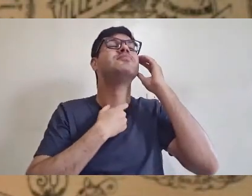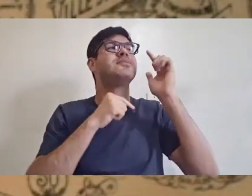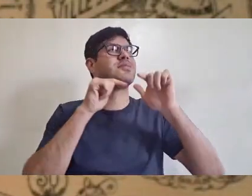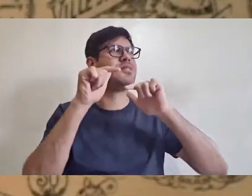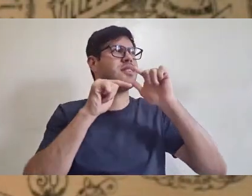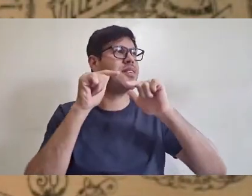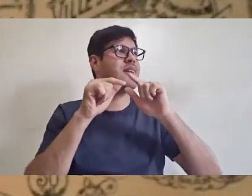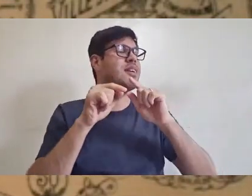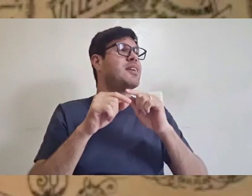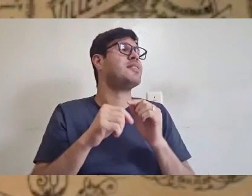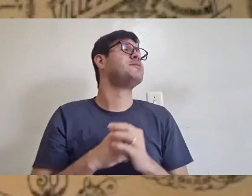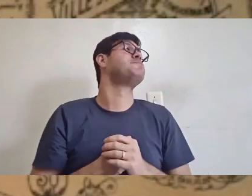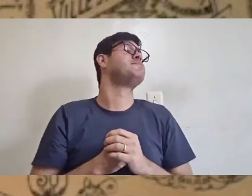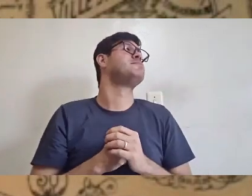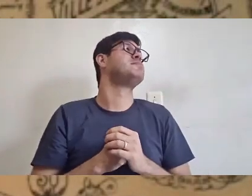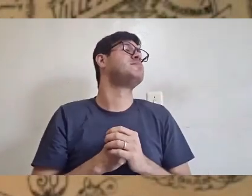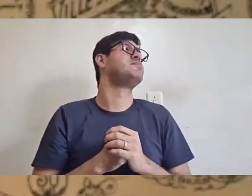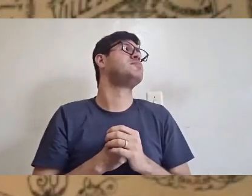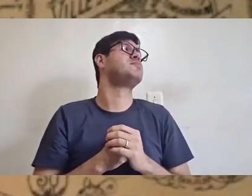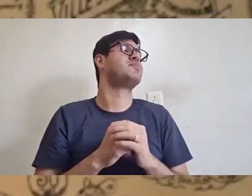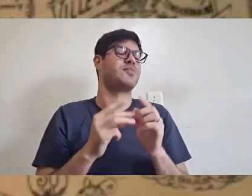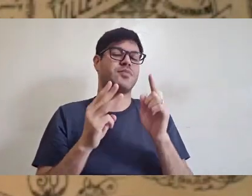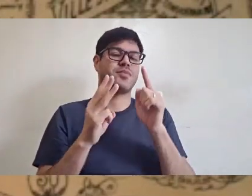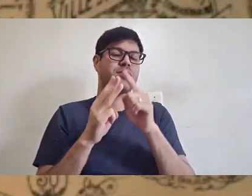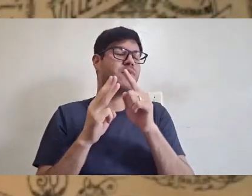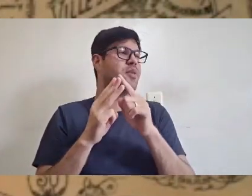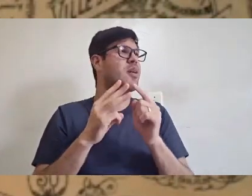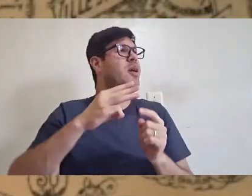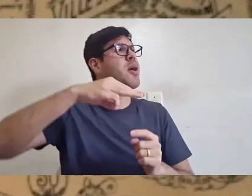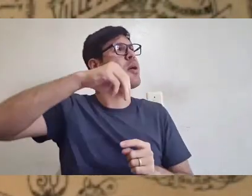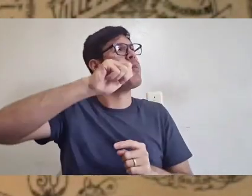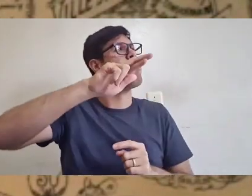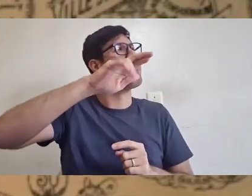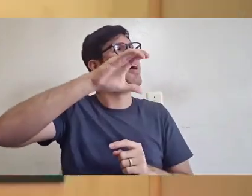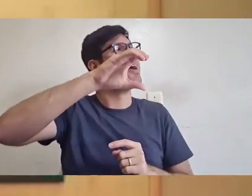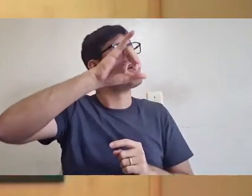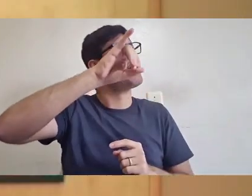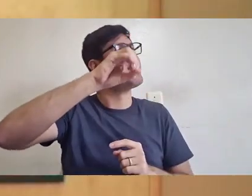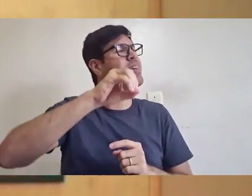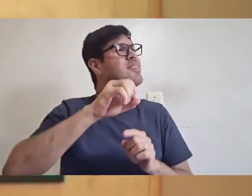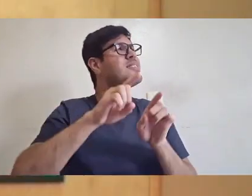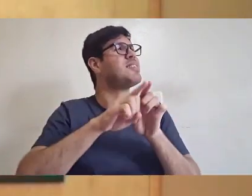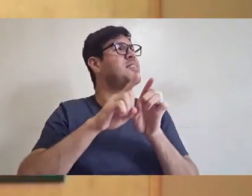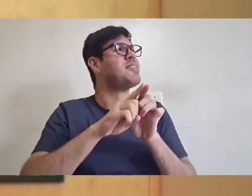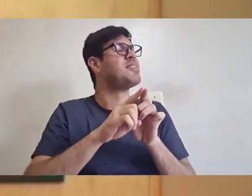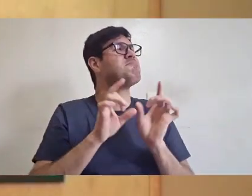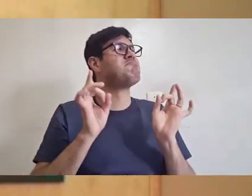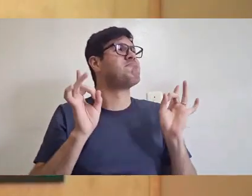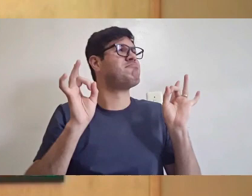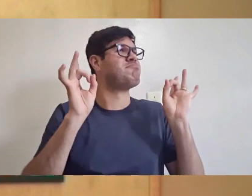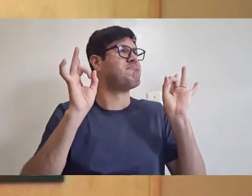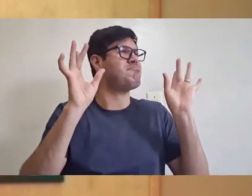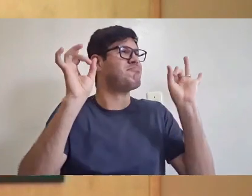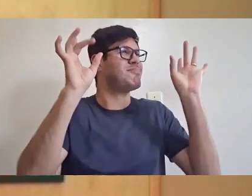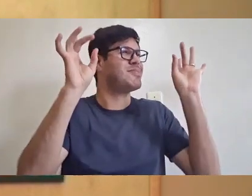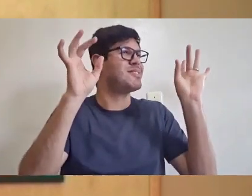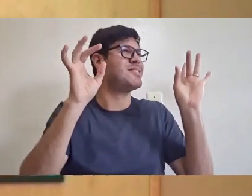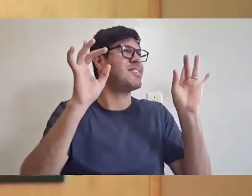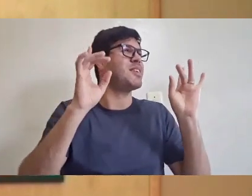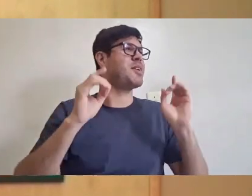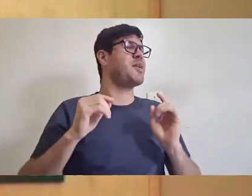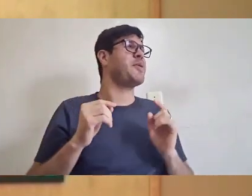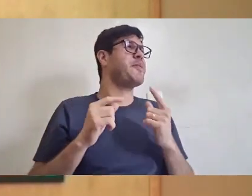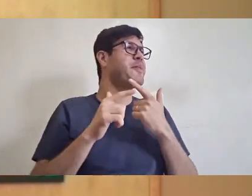advogado. E o Márcio, que é especial. É especial. Eu gosto muito dele. Bom, aí essa